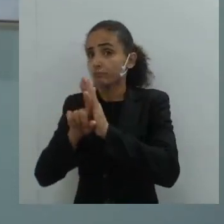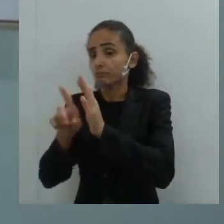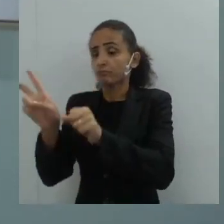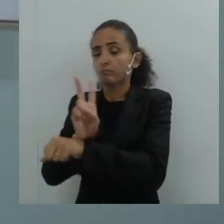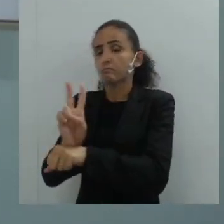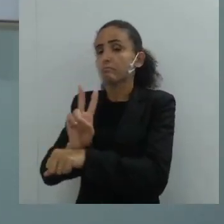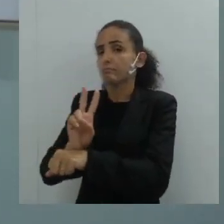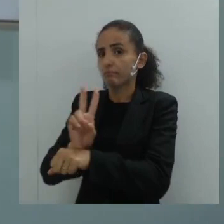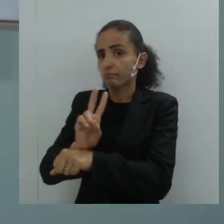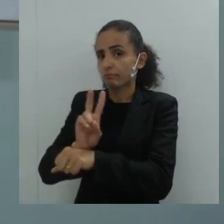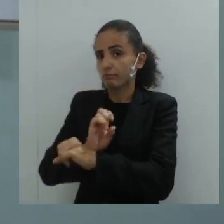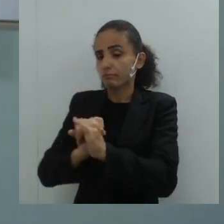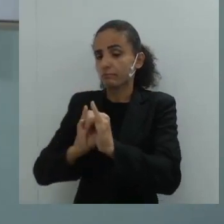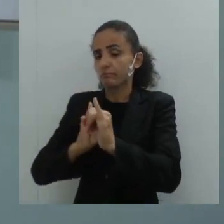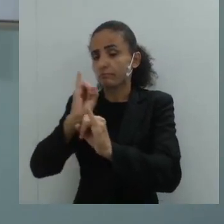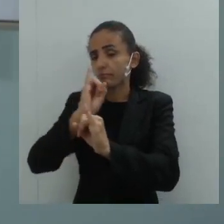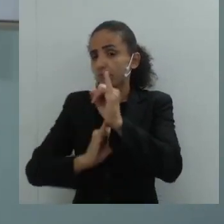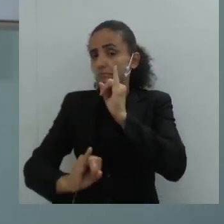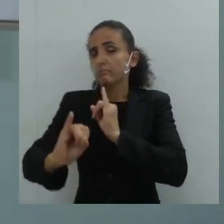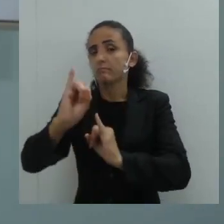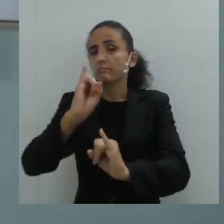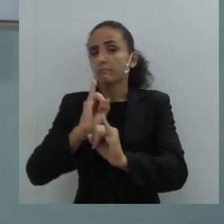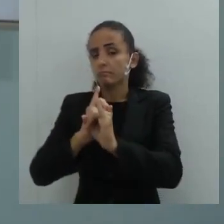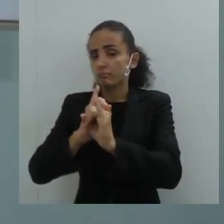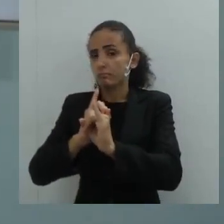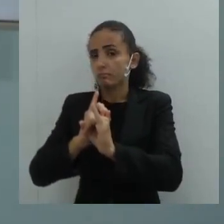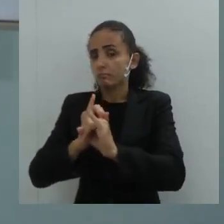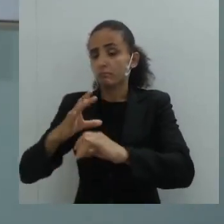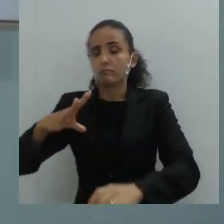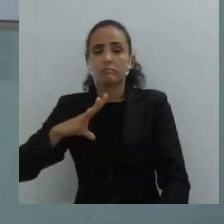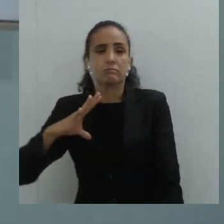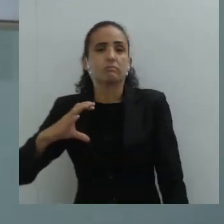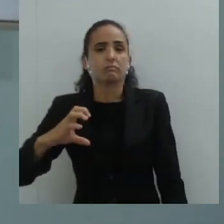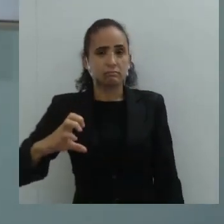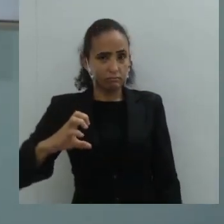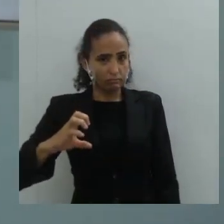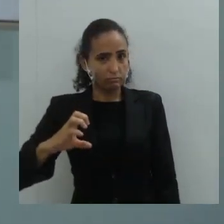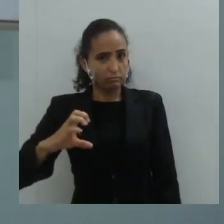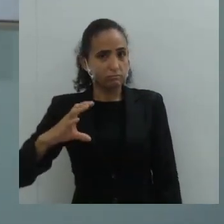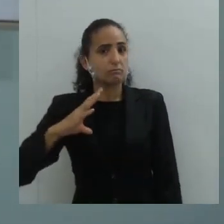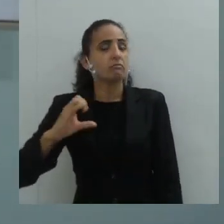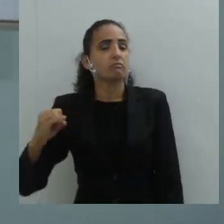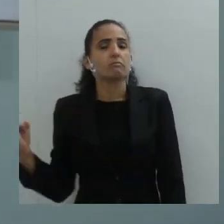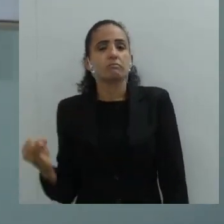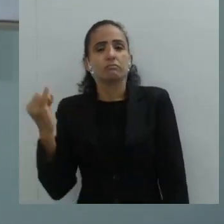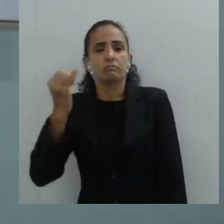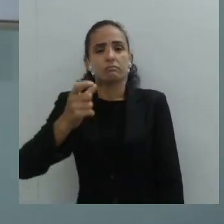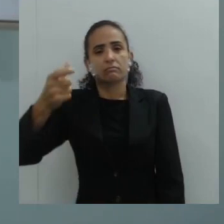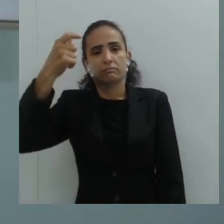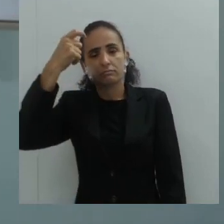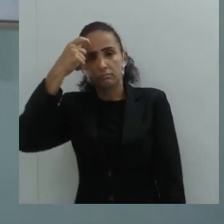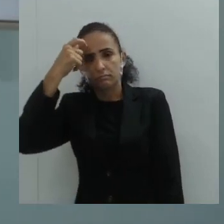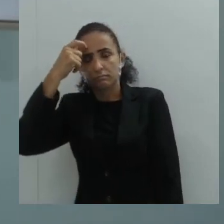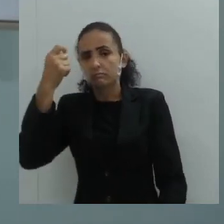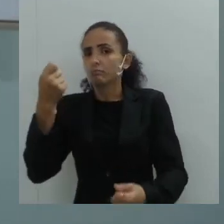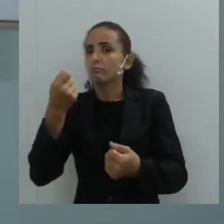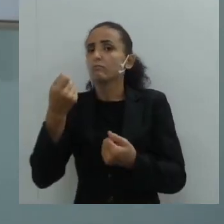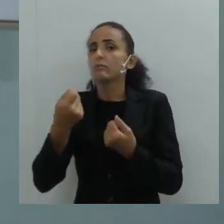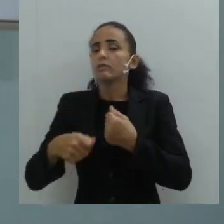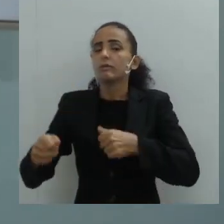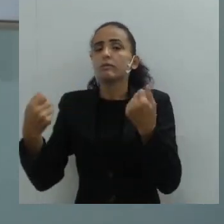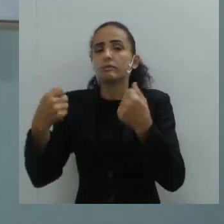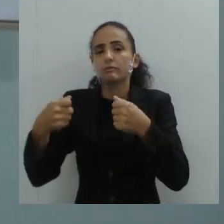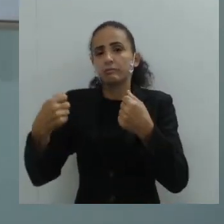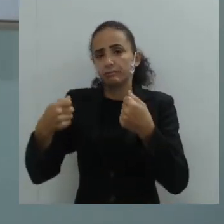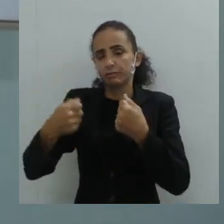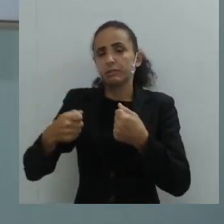vigilância. Então, lembrem-se, certo? A ética e a moral e